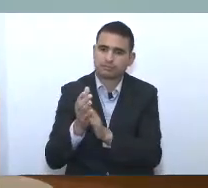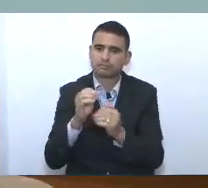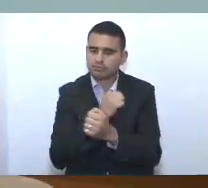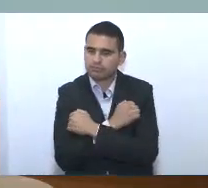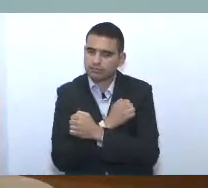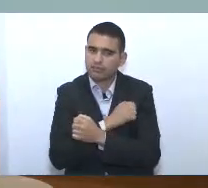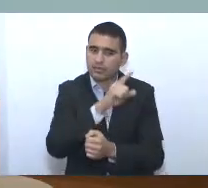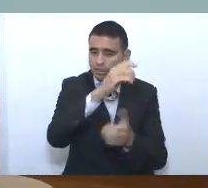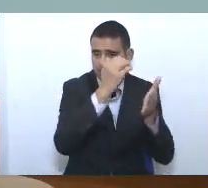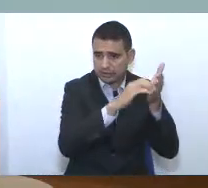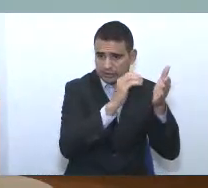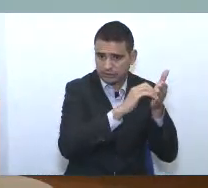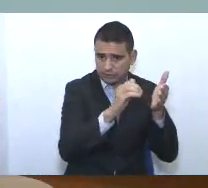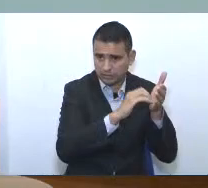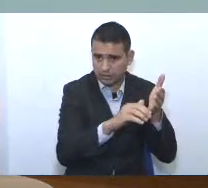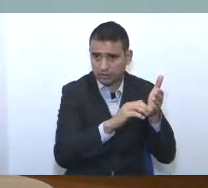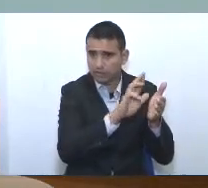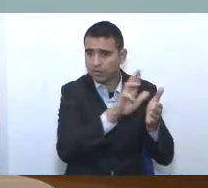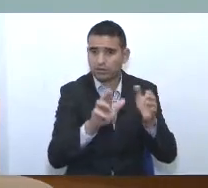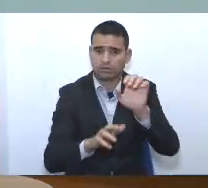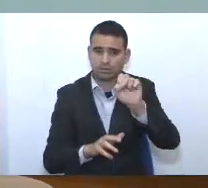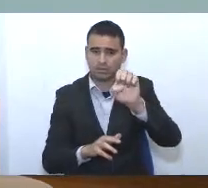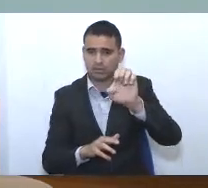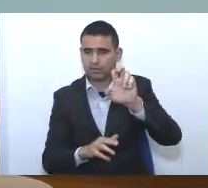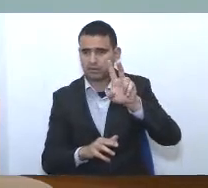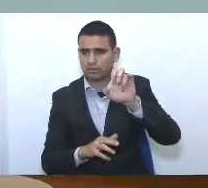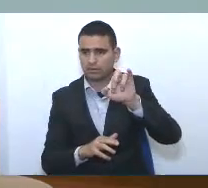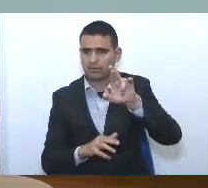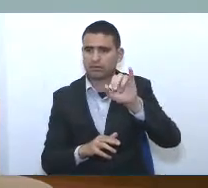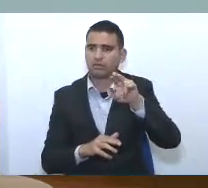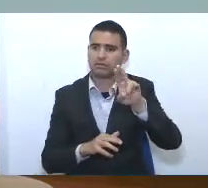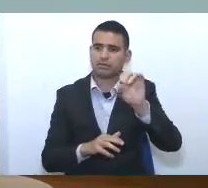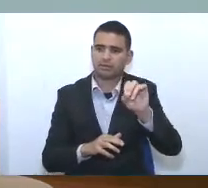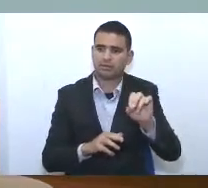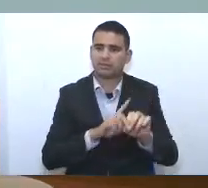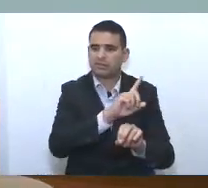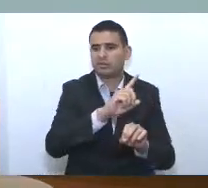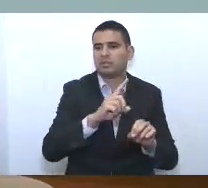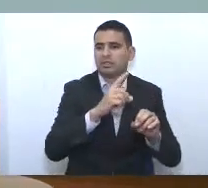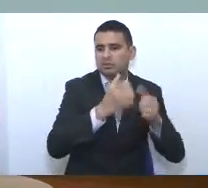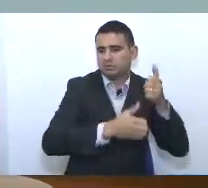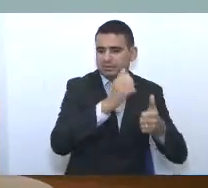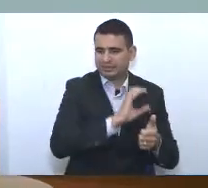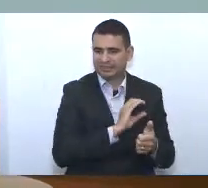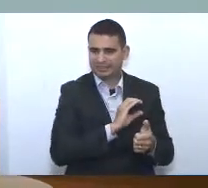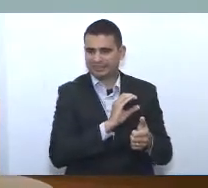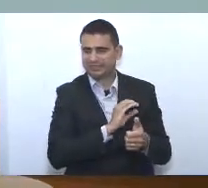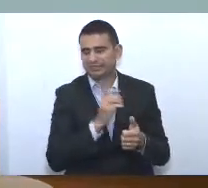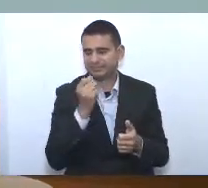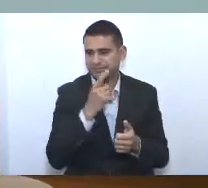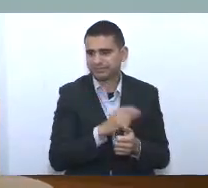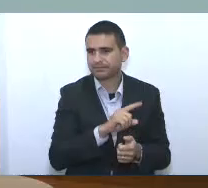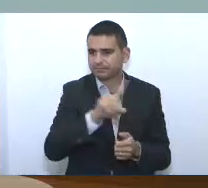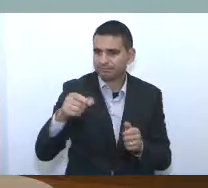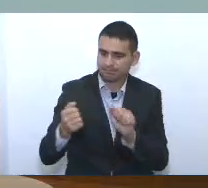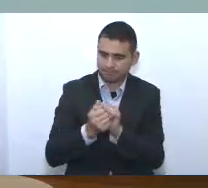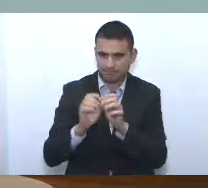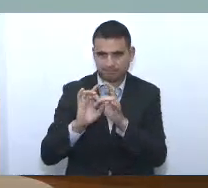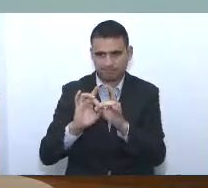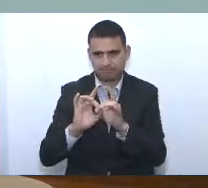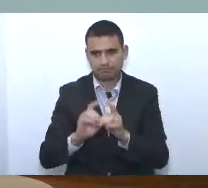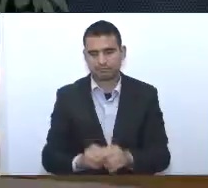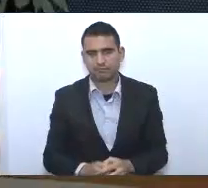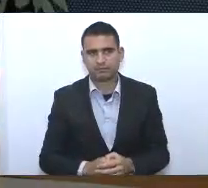secretário Severino, meu amigo, irmão corintiano também, e dizer que a gente está junto aqui para o que deve é, secretário.